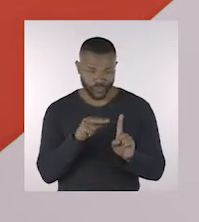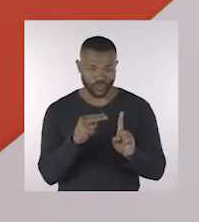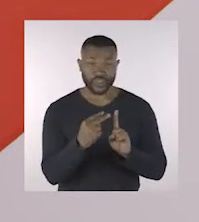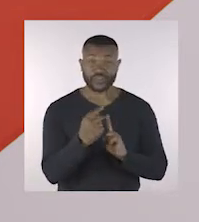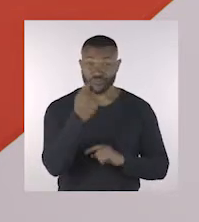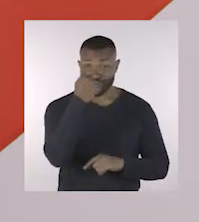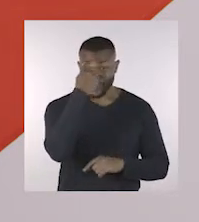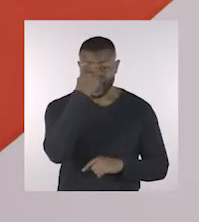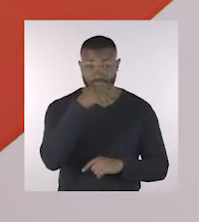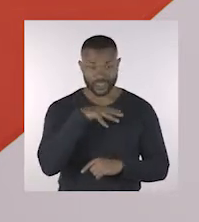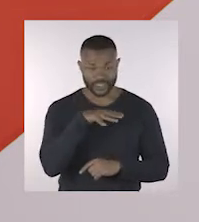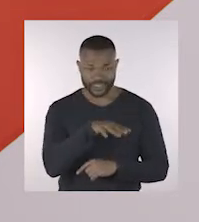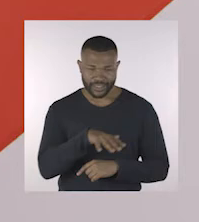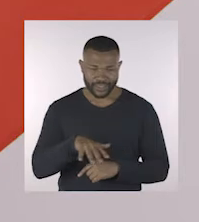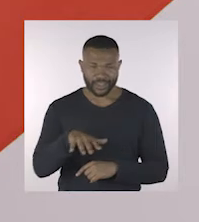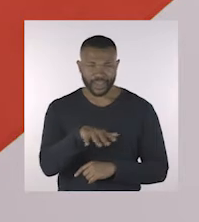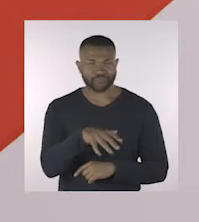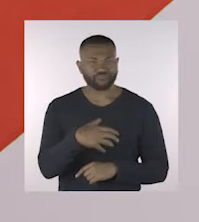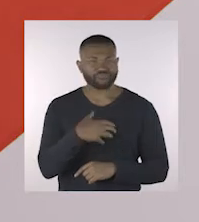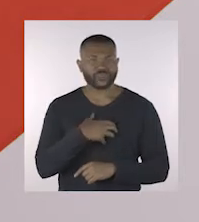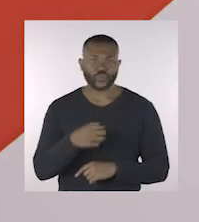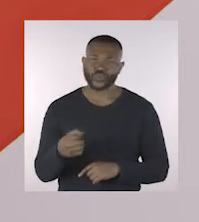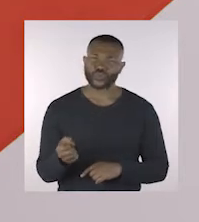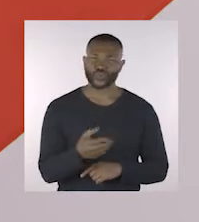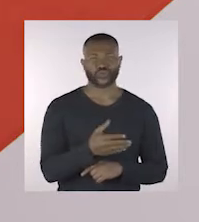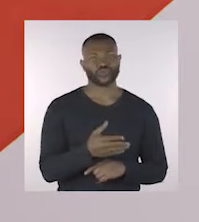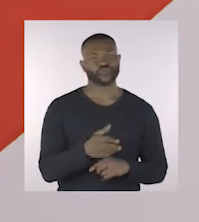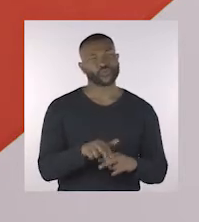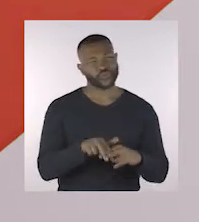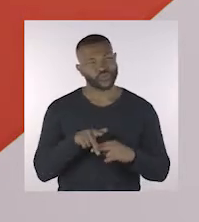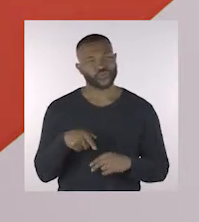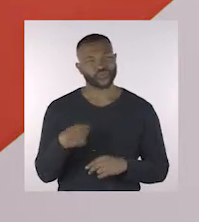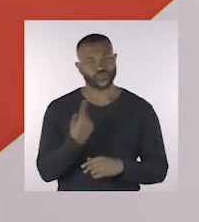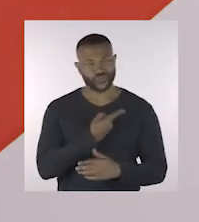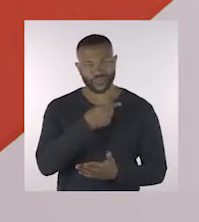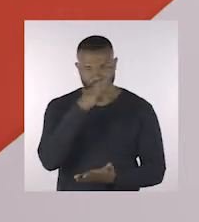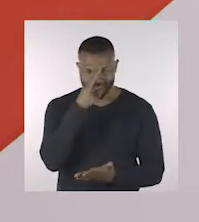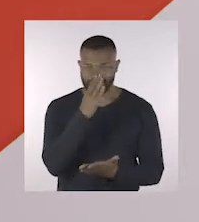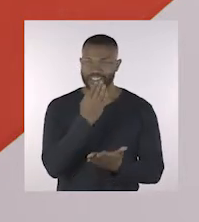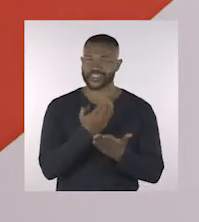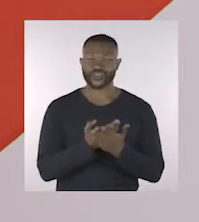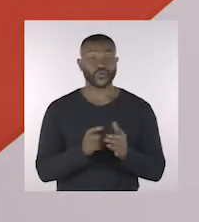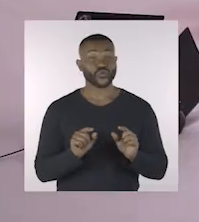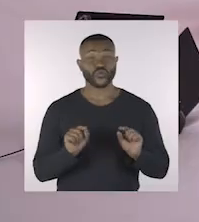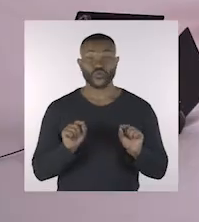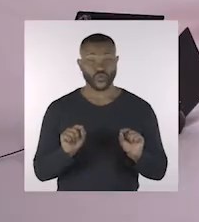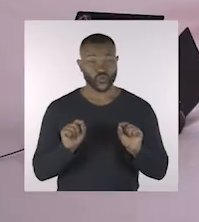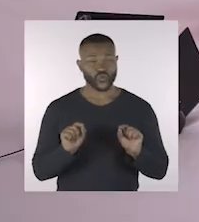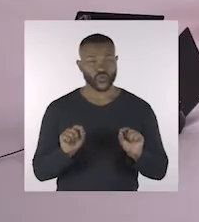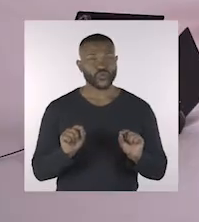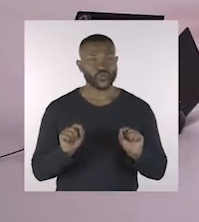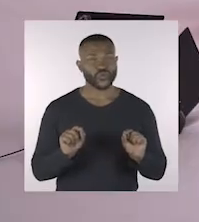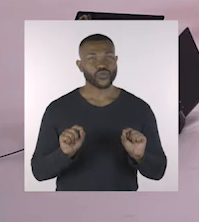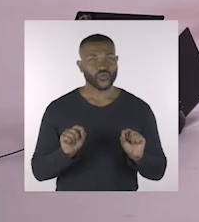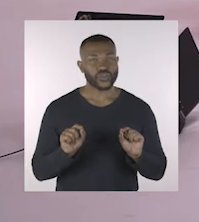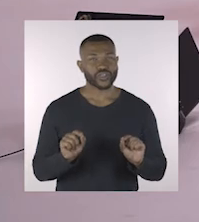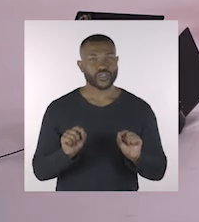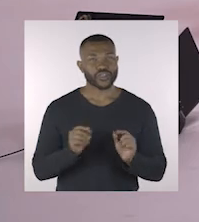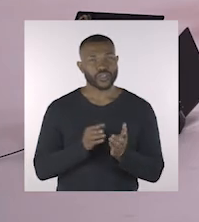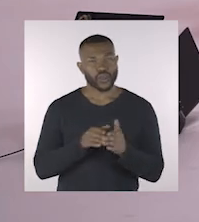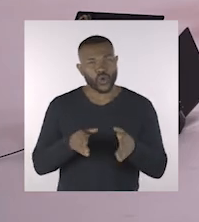mas também do ponto de vista de pensar a cidade num novo funcionamento de cidade por isso que a gente aposta muito na